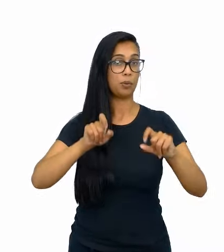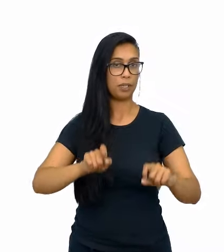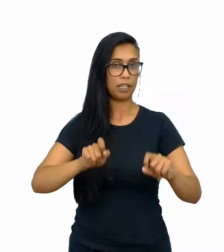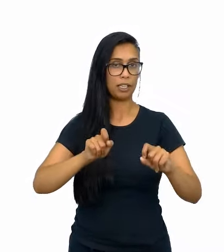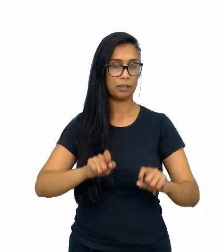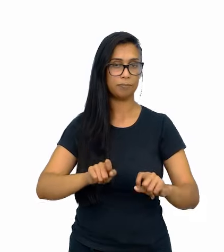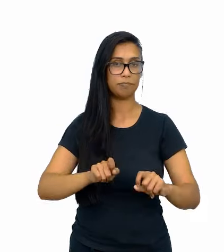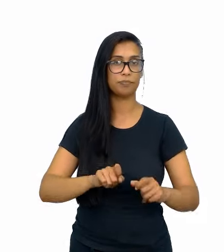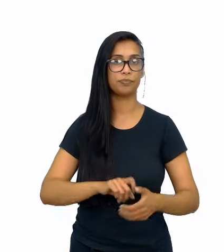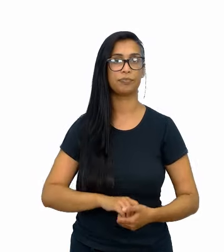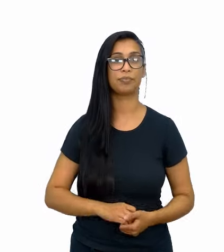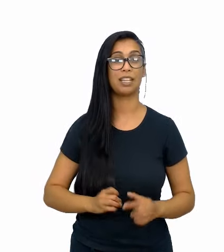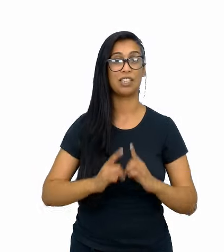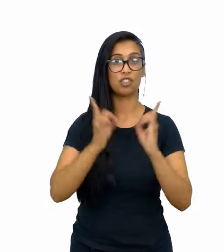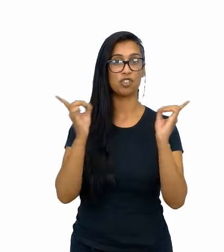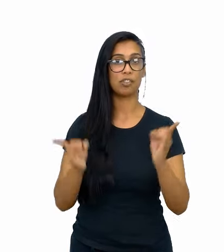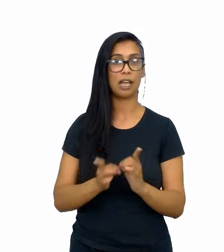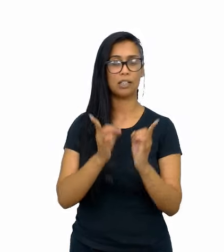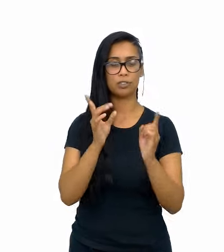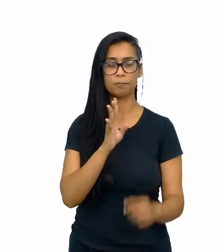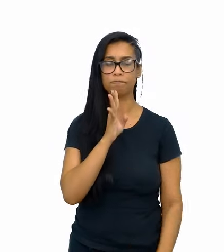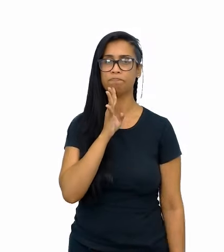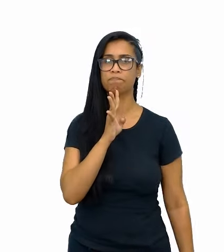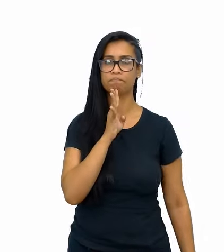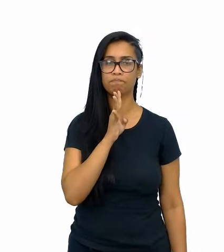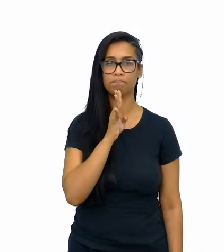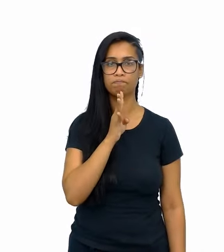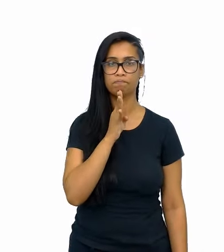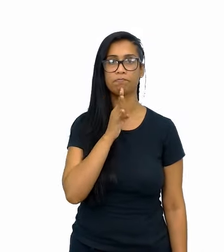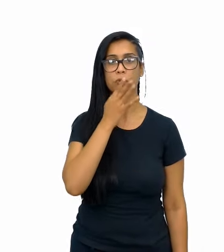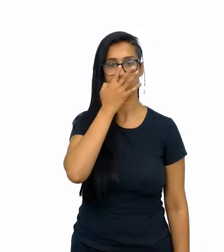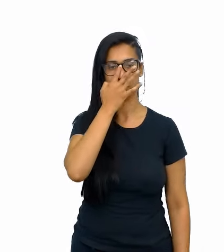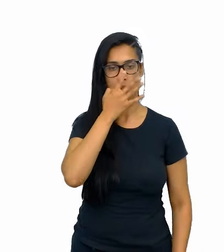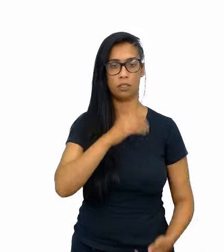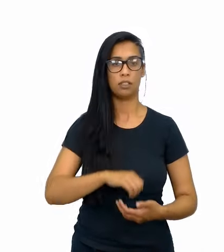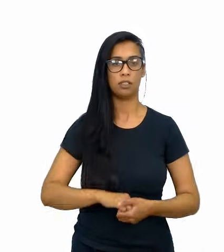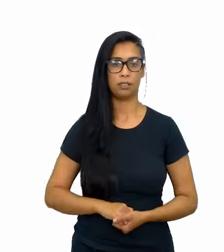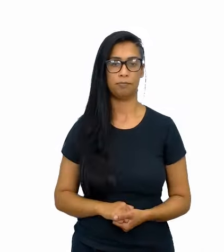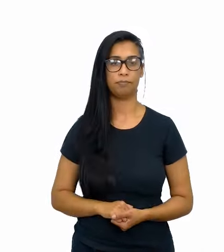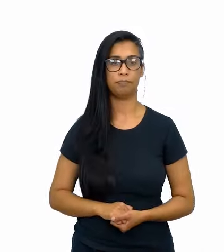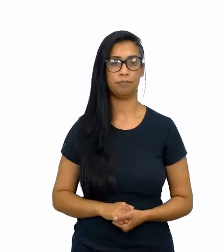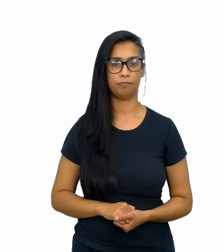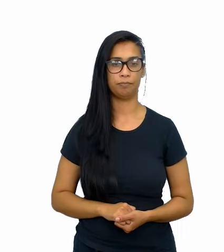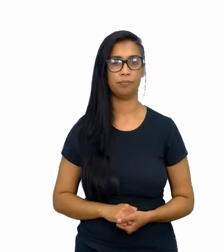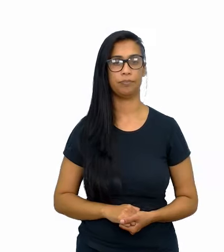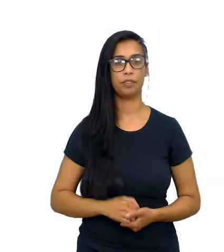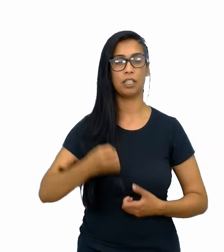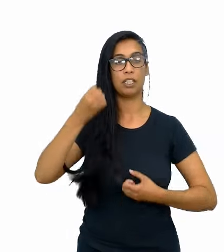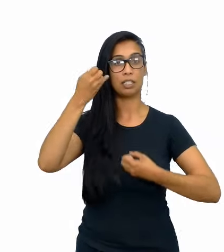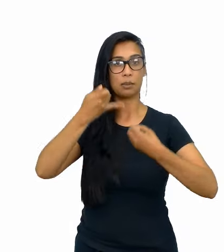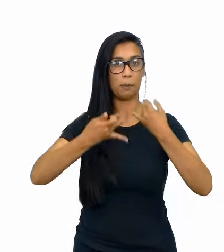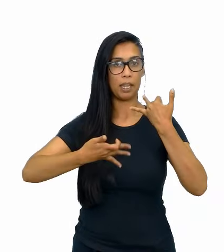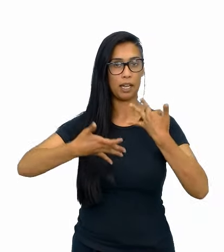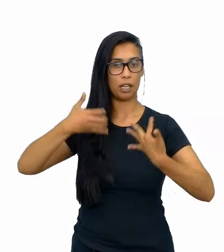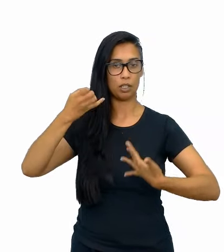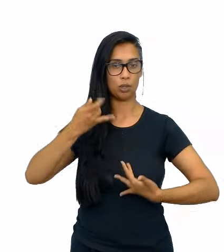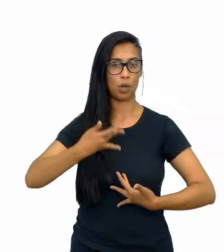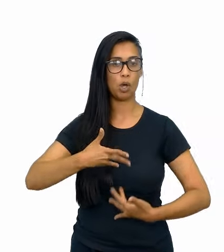conhecer a sequência didática 6, relatos pessoais, dando voz aos sentimentos, considerando os